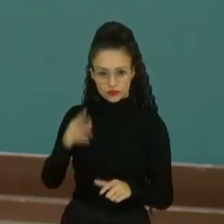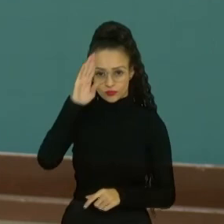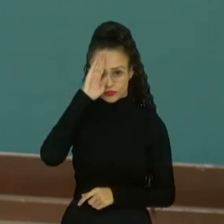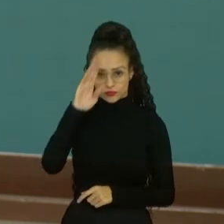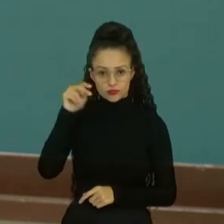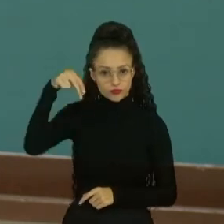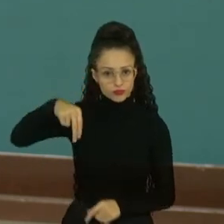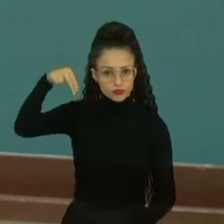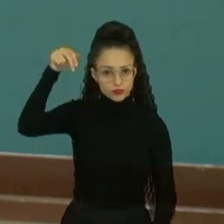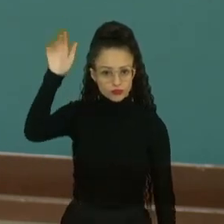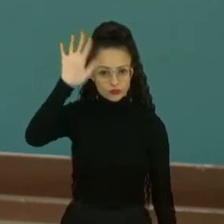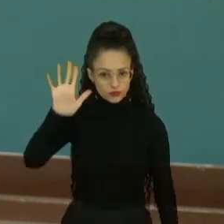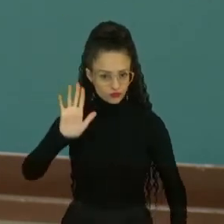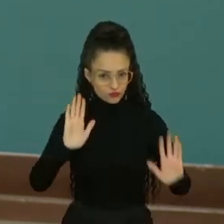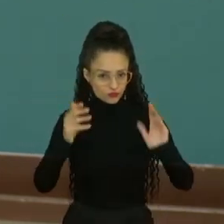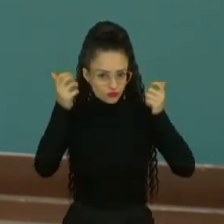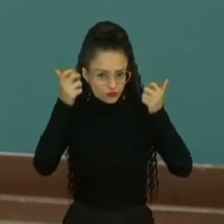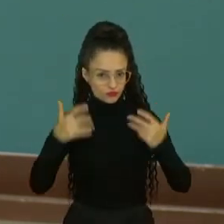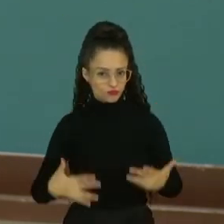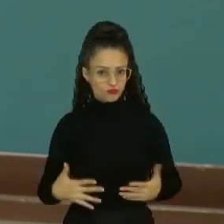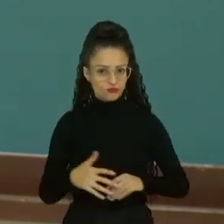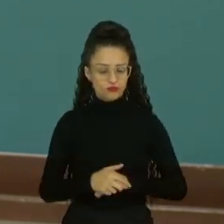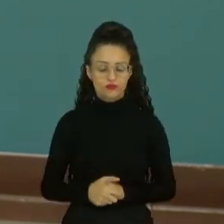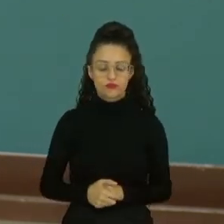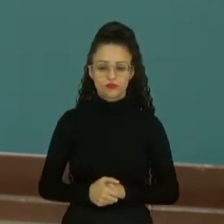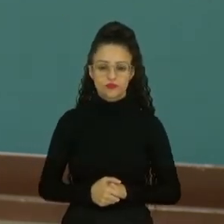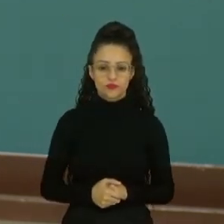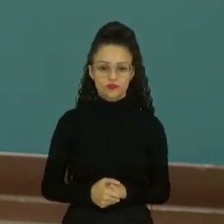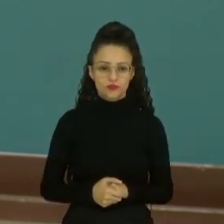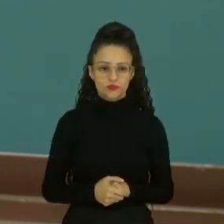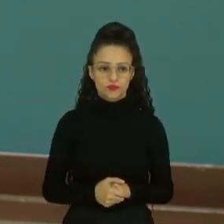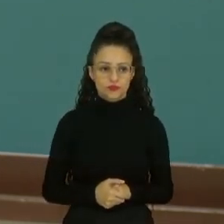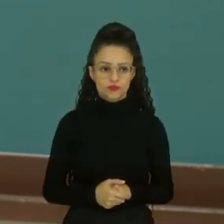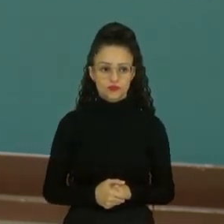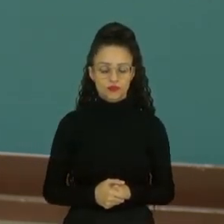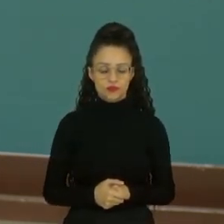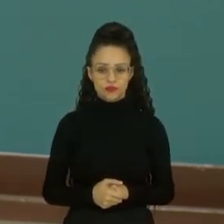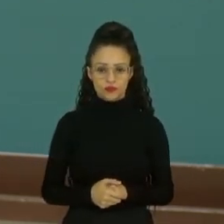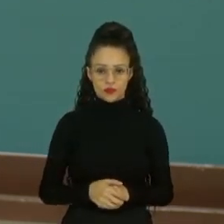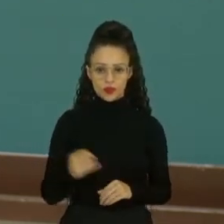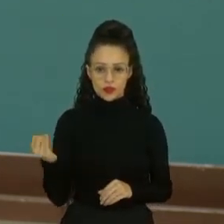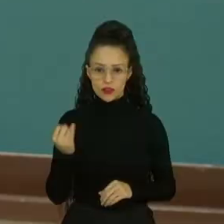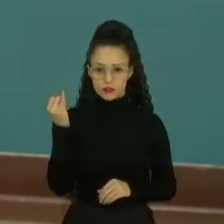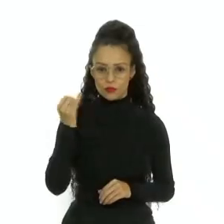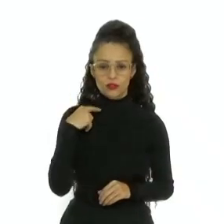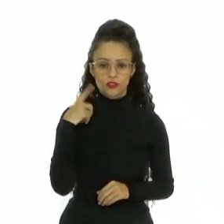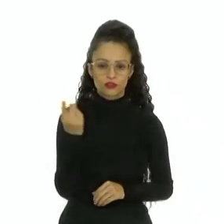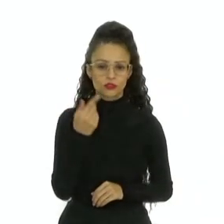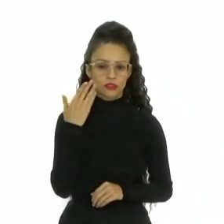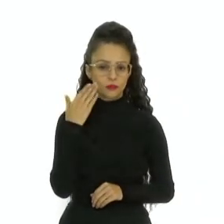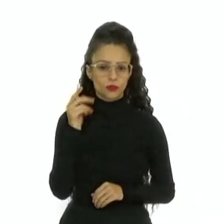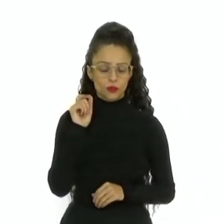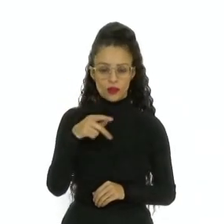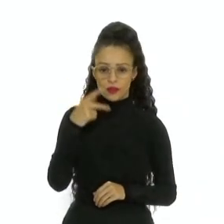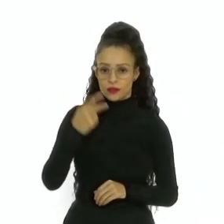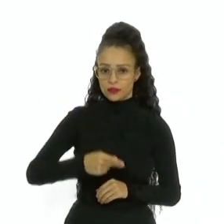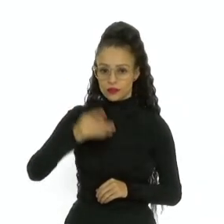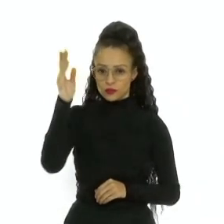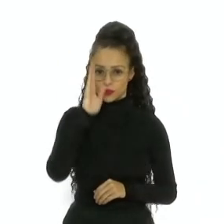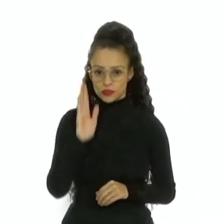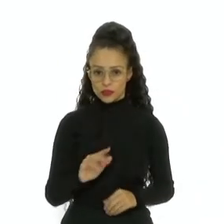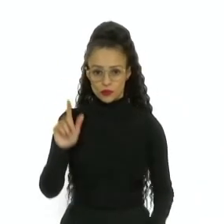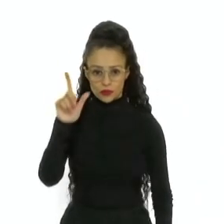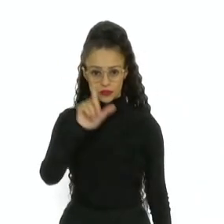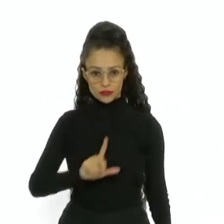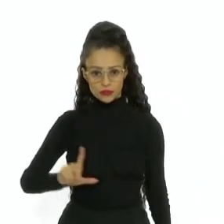principalmente no Nordeste, como eu já citei, certo? E é importante sabermos, olha lá, no Brasil a